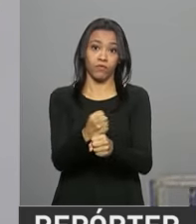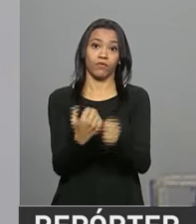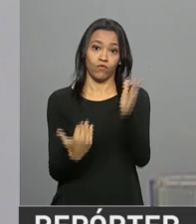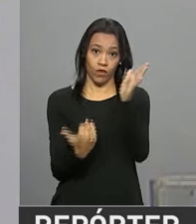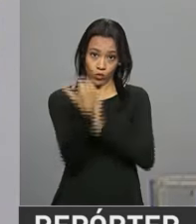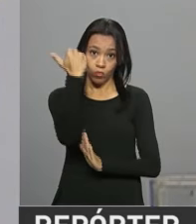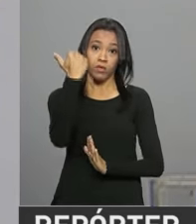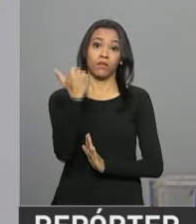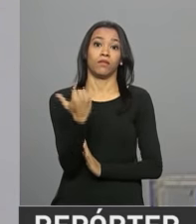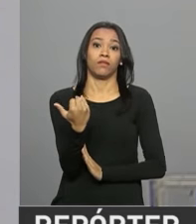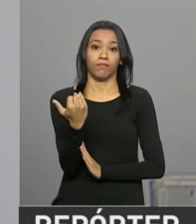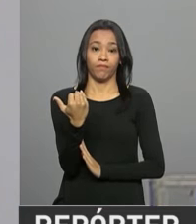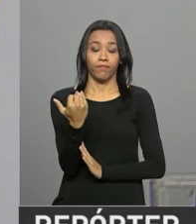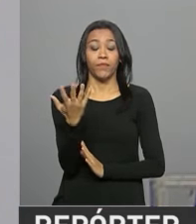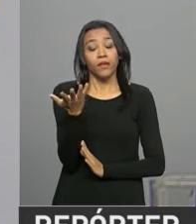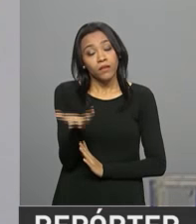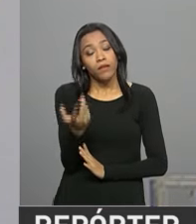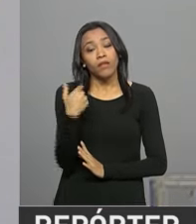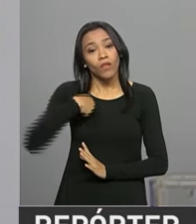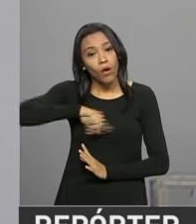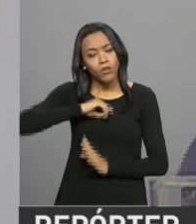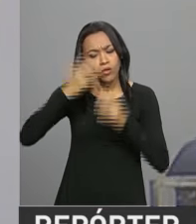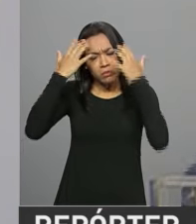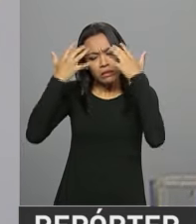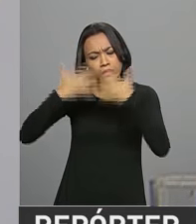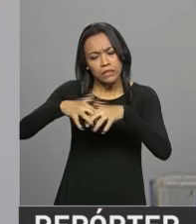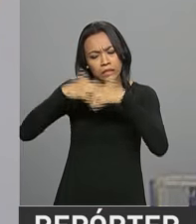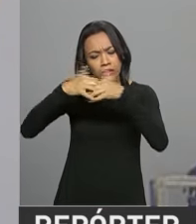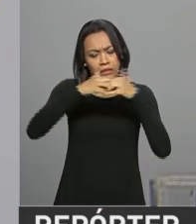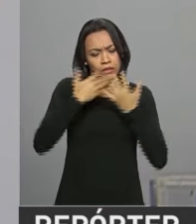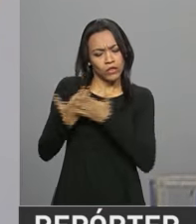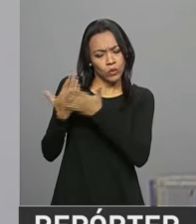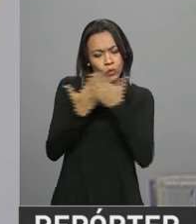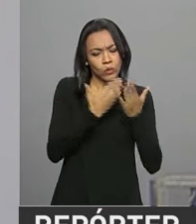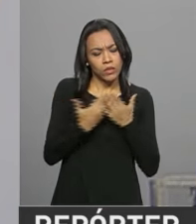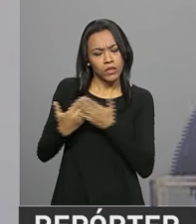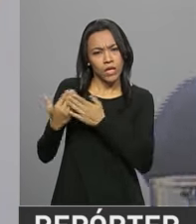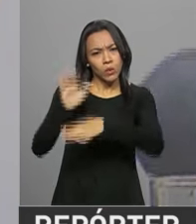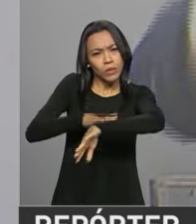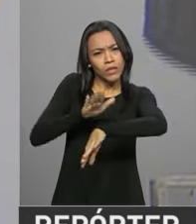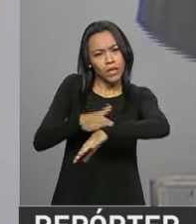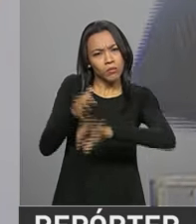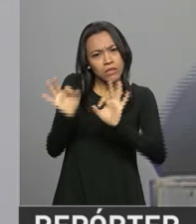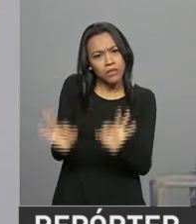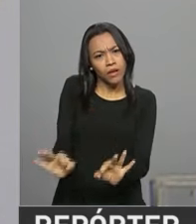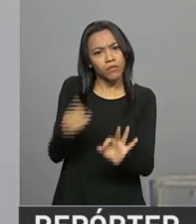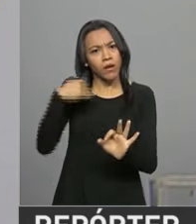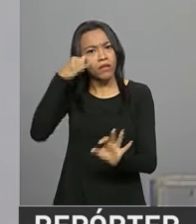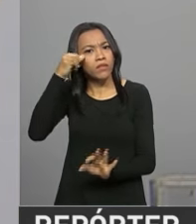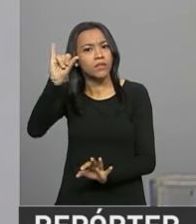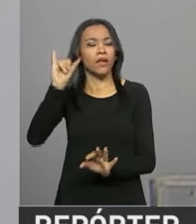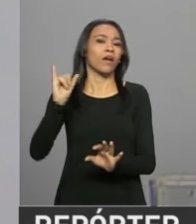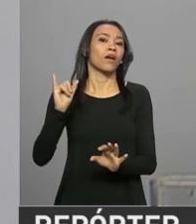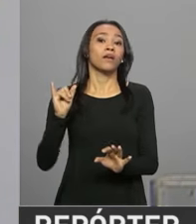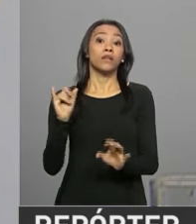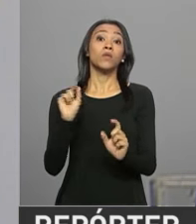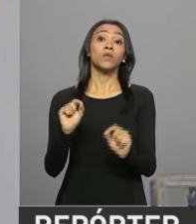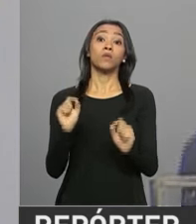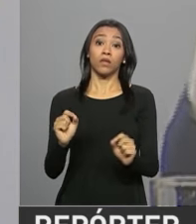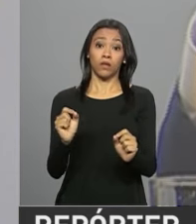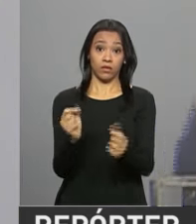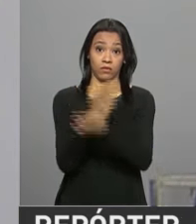as medidas necessárias, que é o que nós estamos estudando para analisar no devido tempo, para exatamente evitar que o desemprego